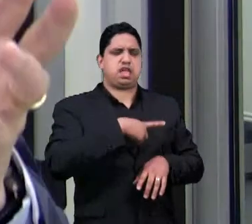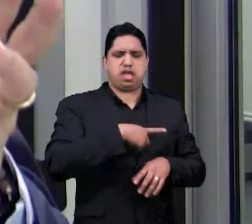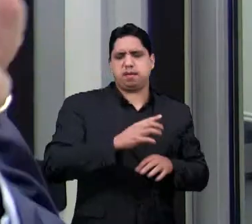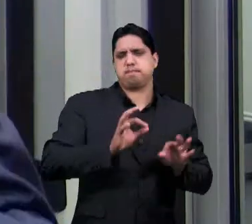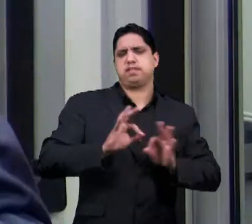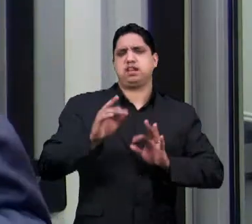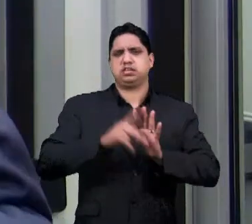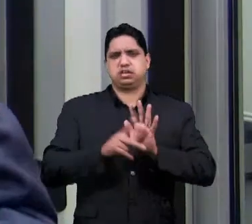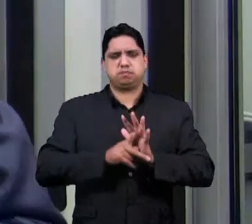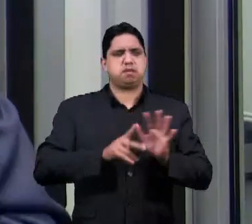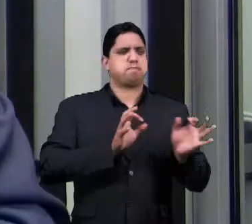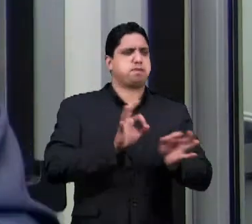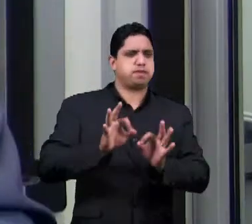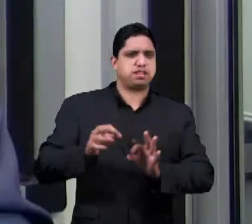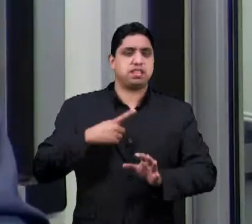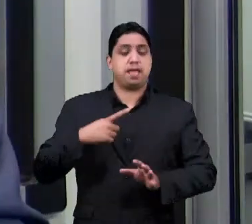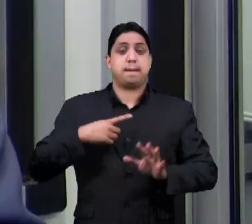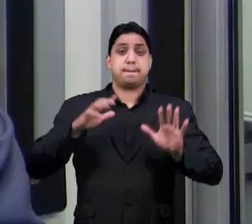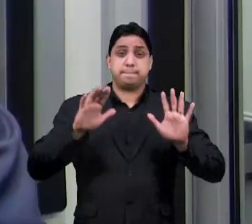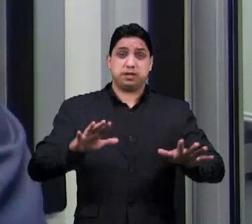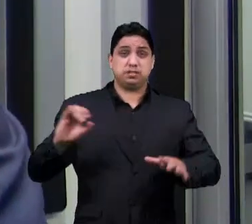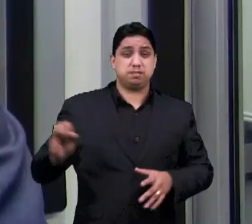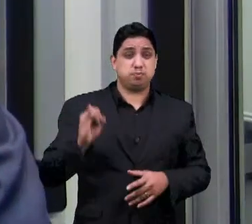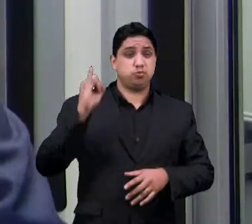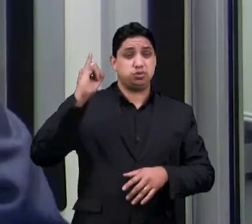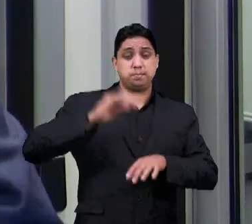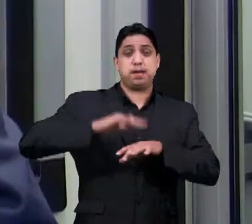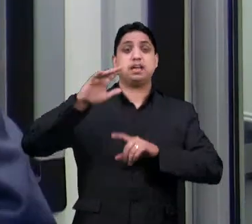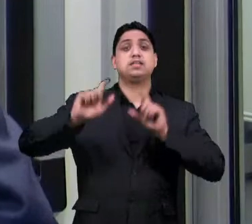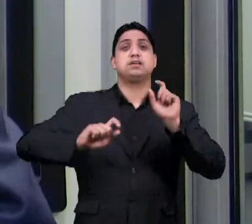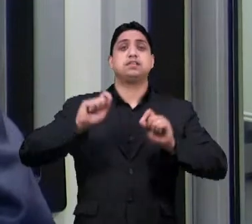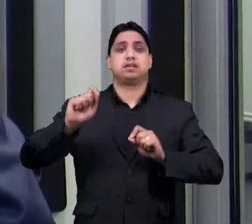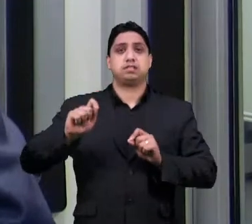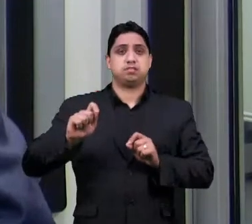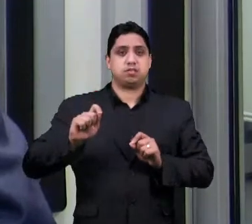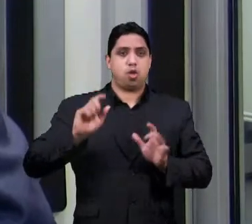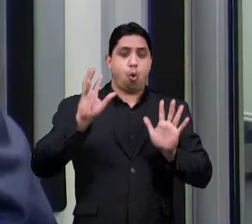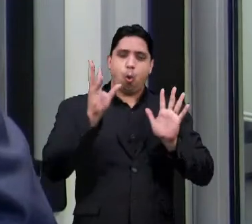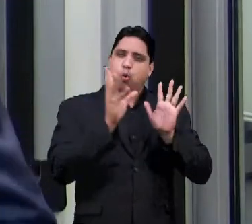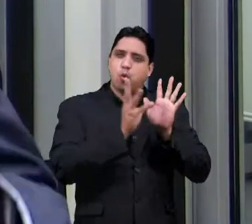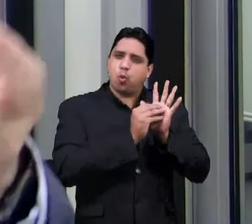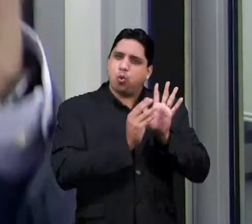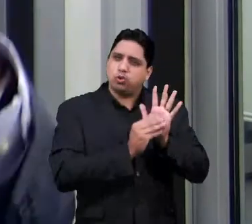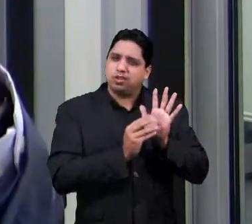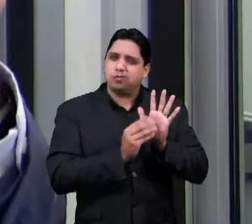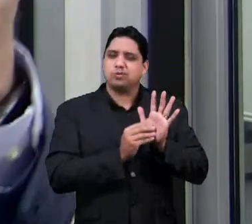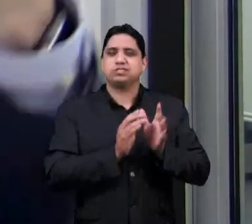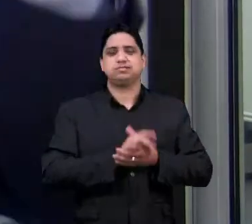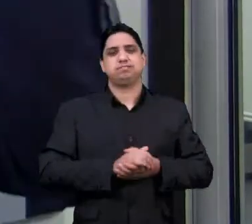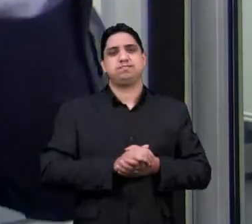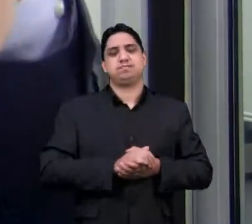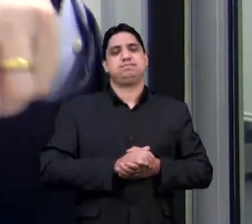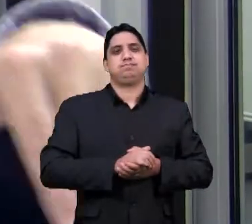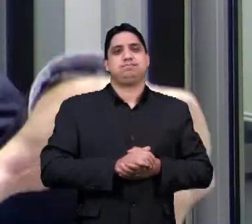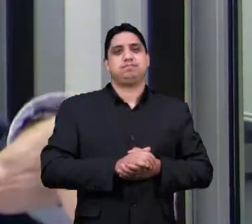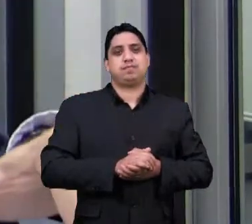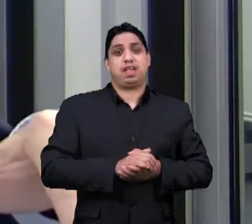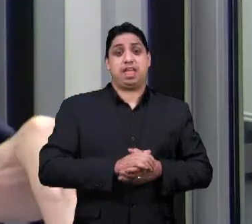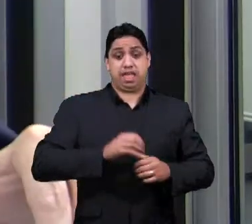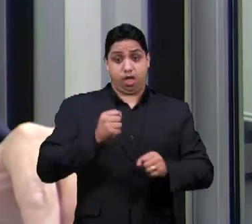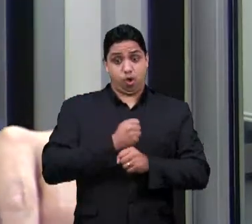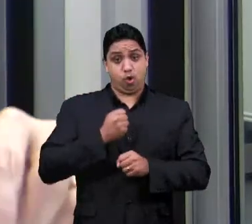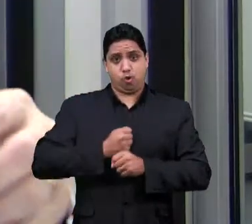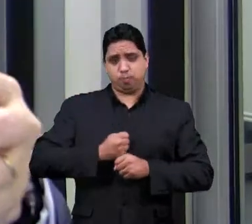planejamento, preparação, mas o que mais importa no fim das contas é o conteúdo. E a maravilha da obra